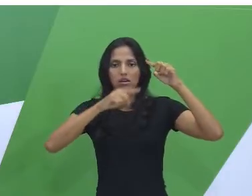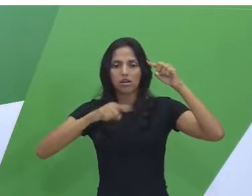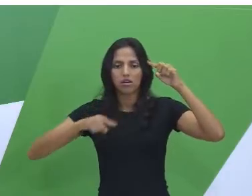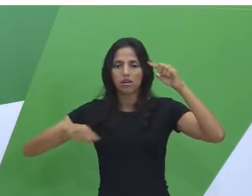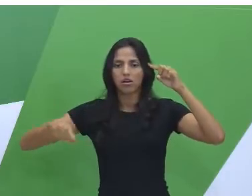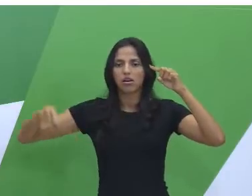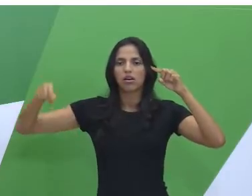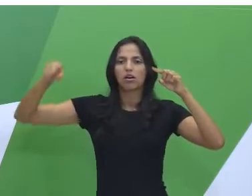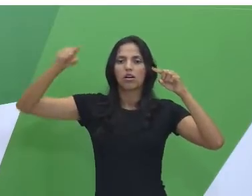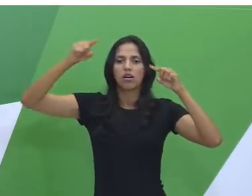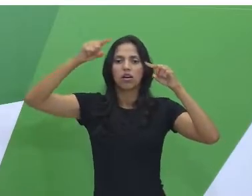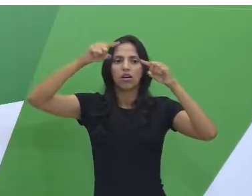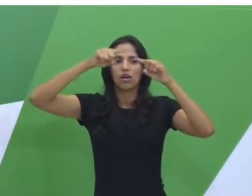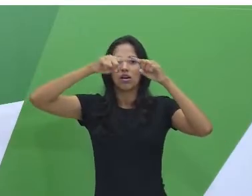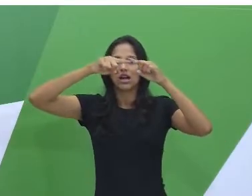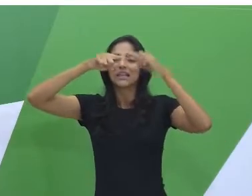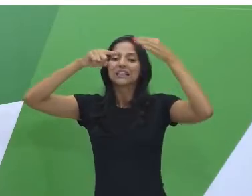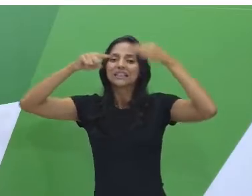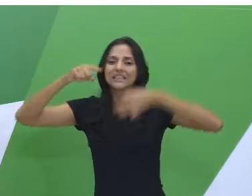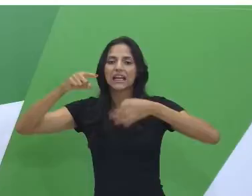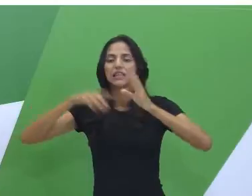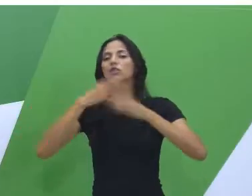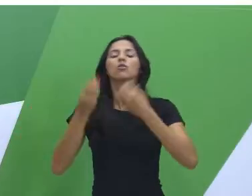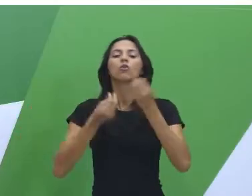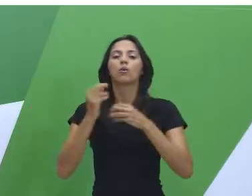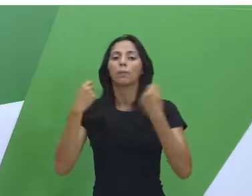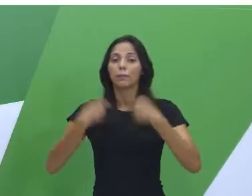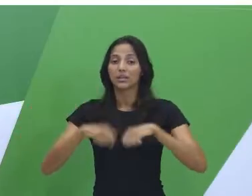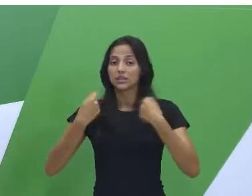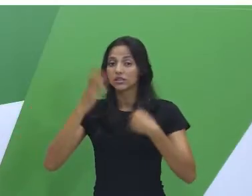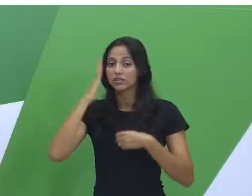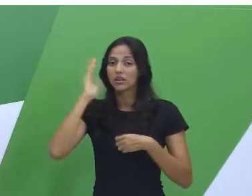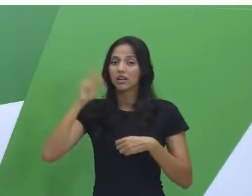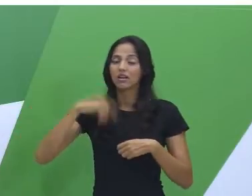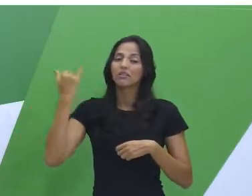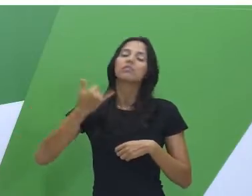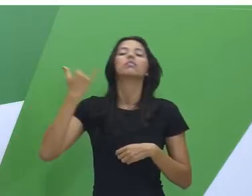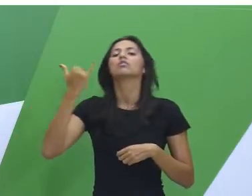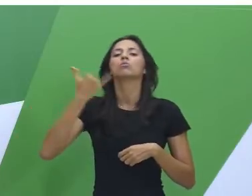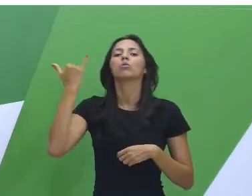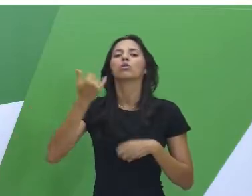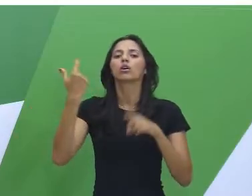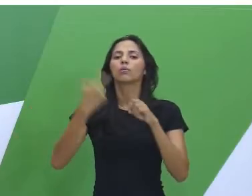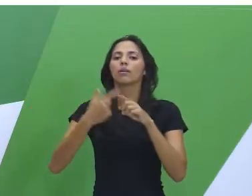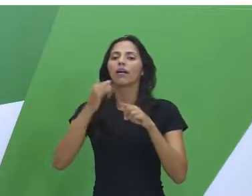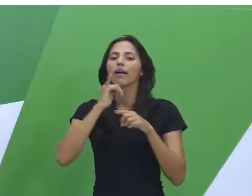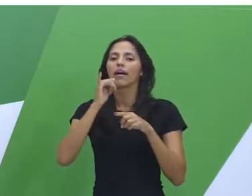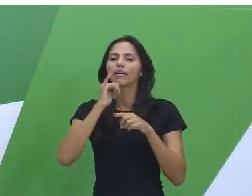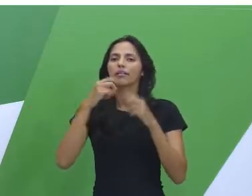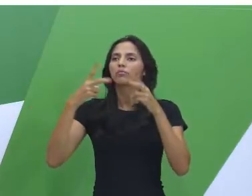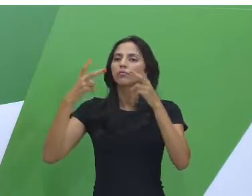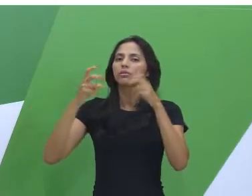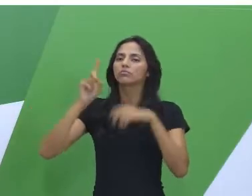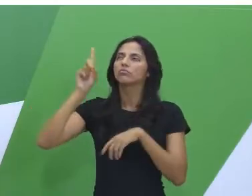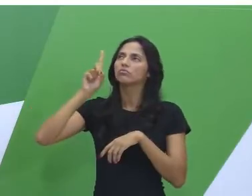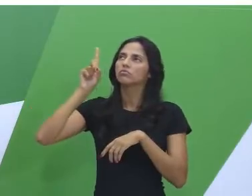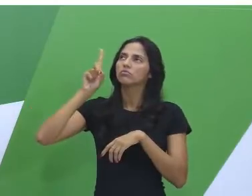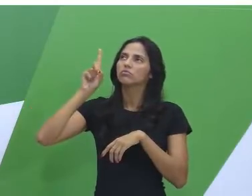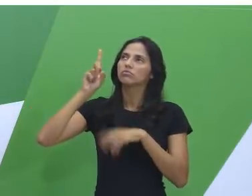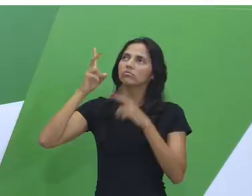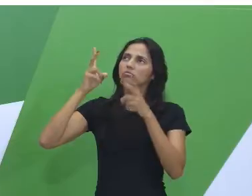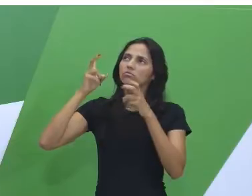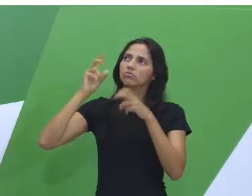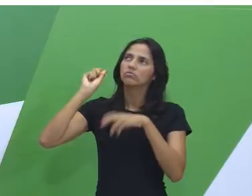mesma abertura, ou seja, a mesma medida, o mesmo ângulo, mas possui comprimento diferente. Olha, você pode observar